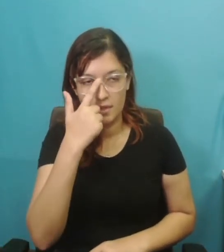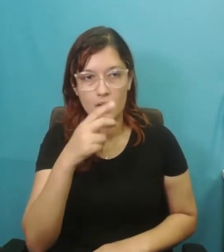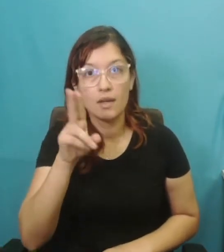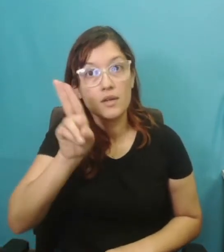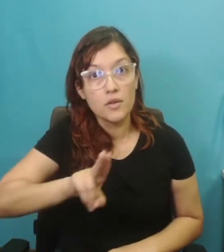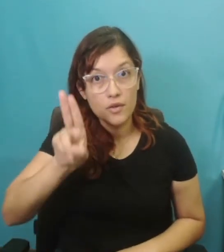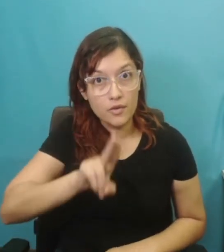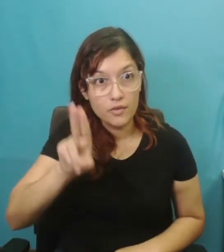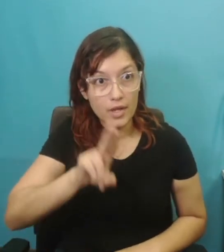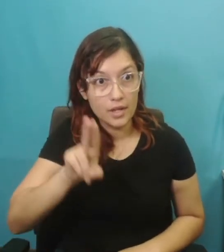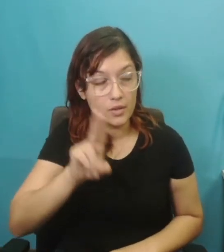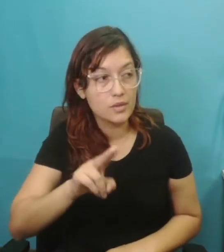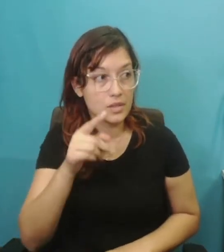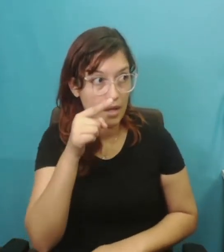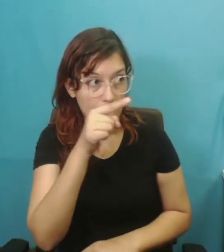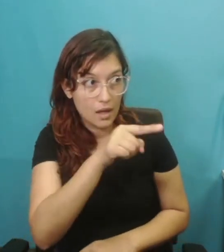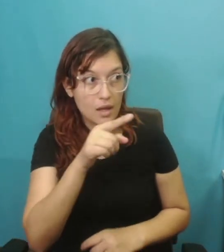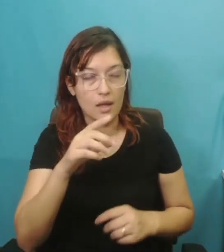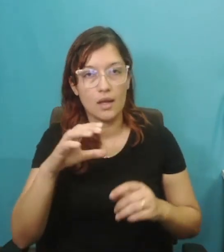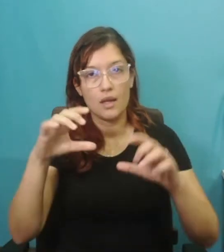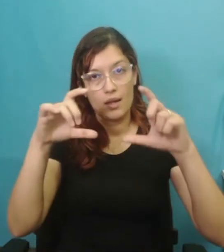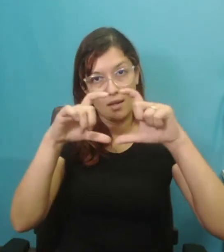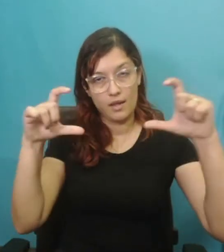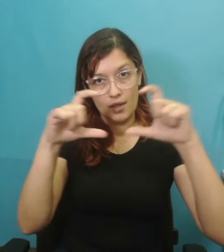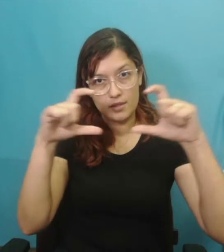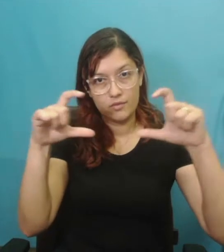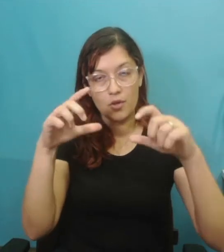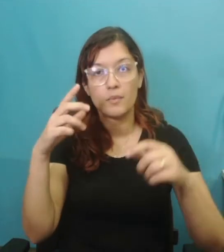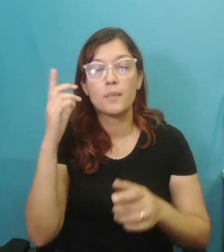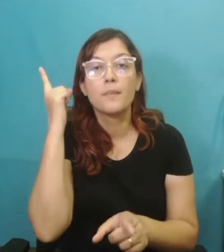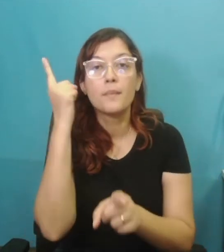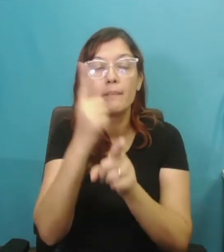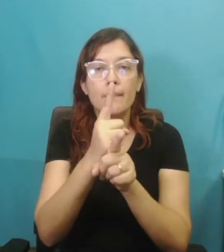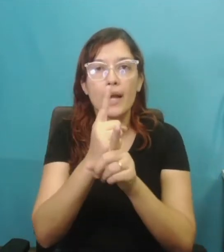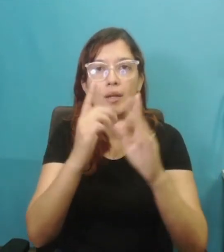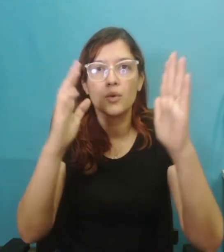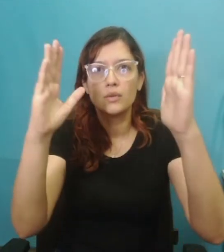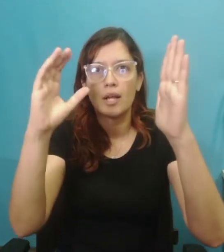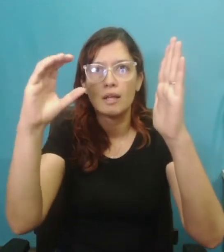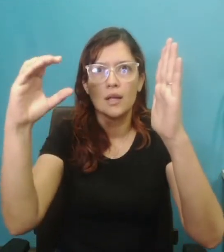m sobre k, a raiz quadrada de m sobre k.